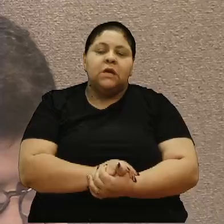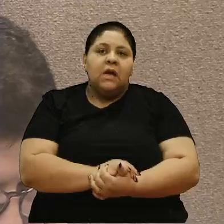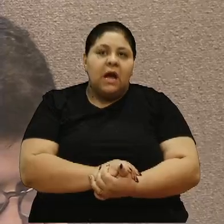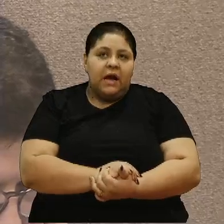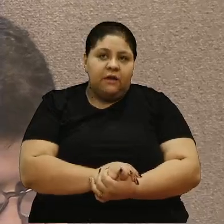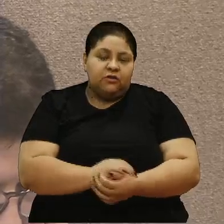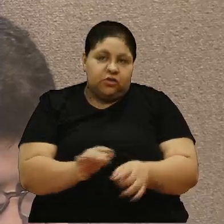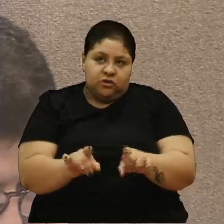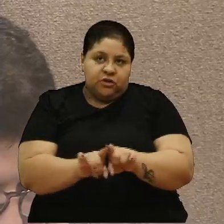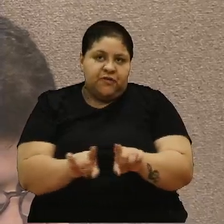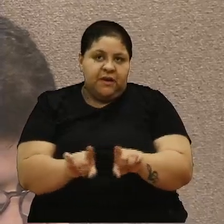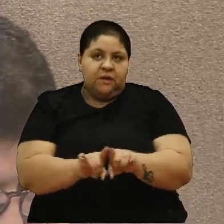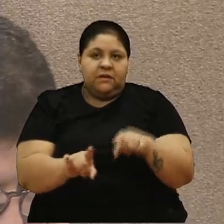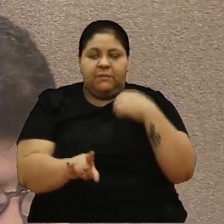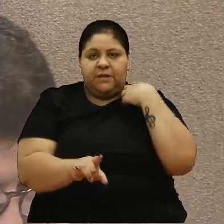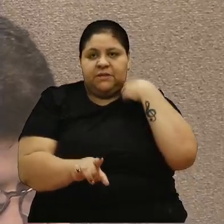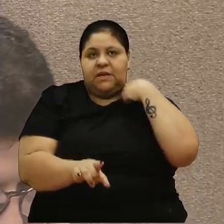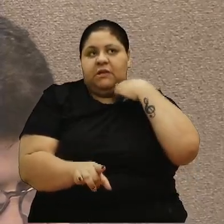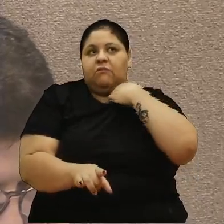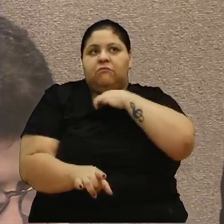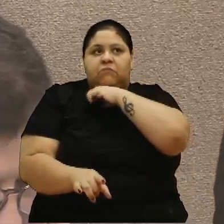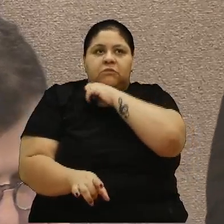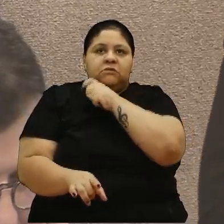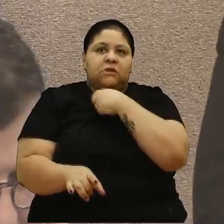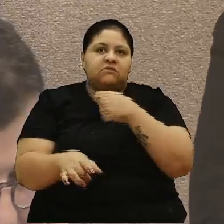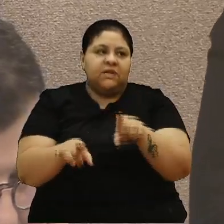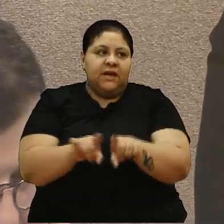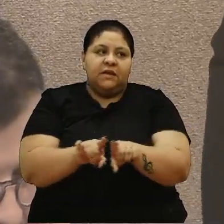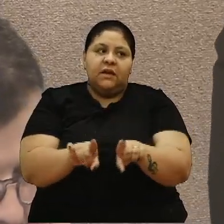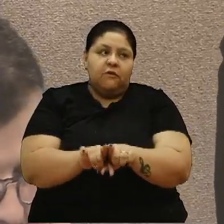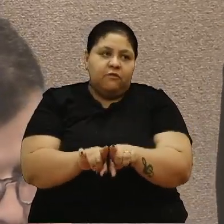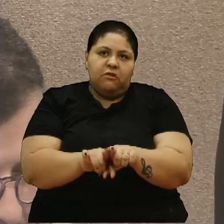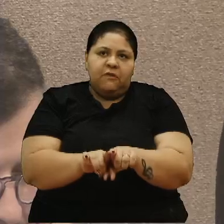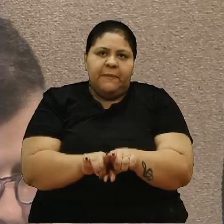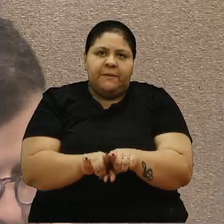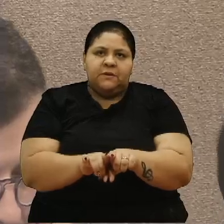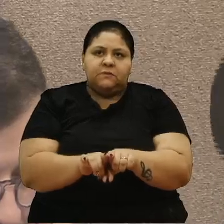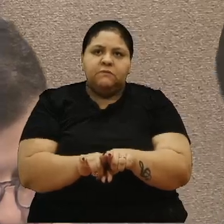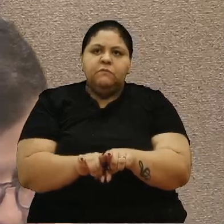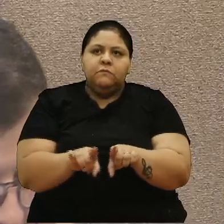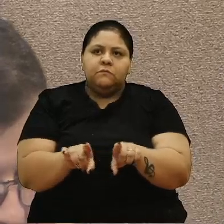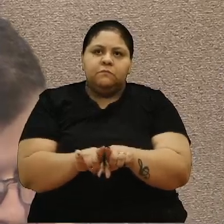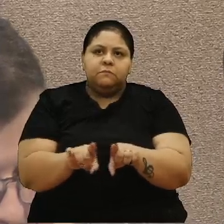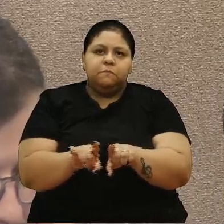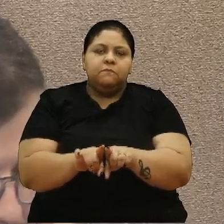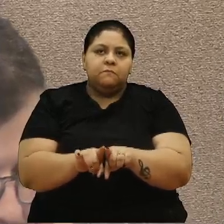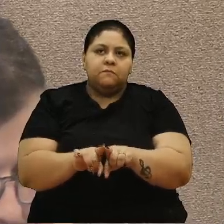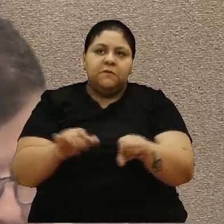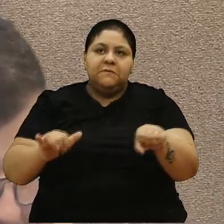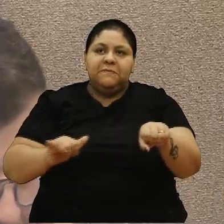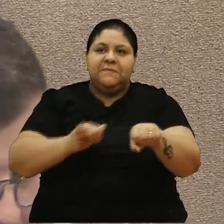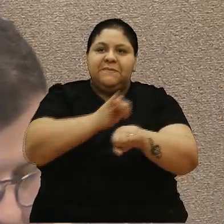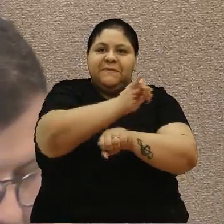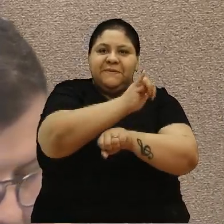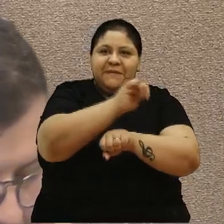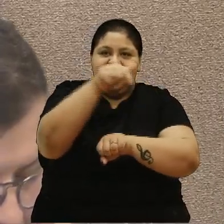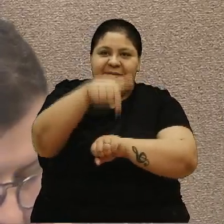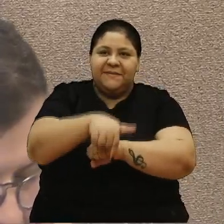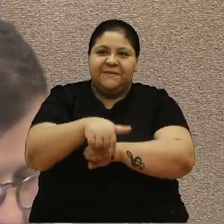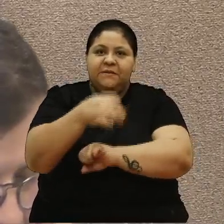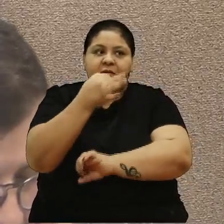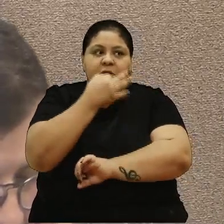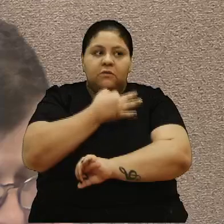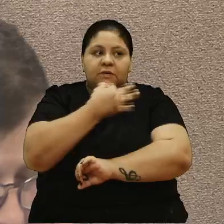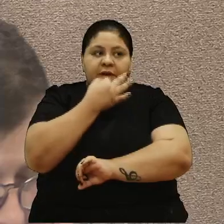Nós tivemos, no momento de pico, 93 pousos e decolagens no aeroporto Hugo Cantergiani, algo que é